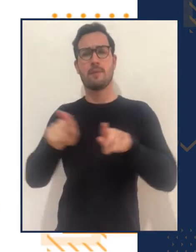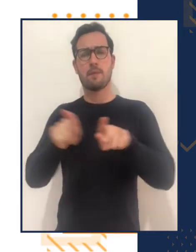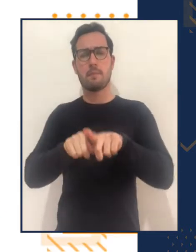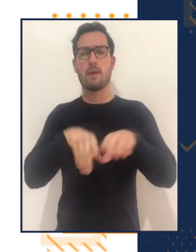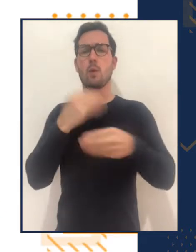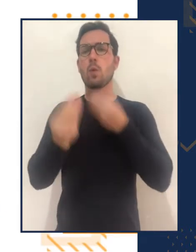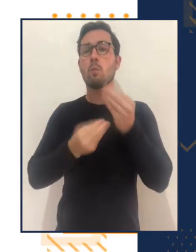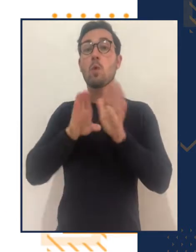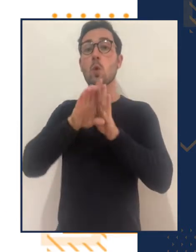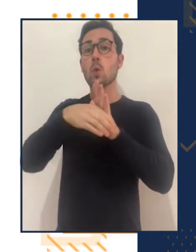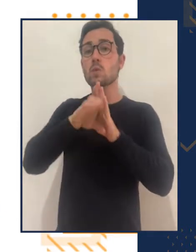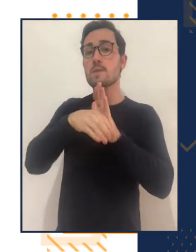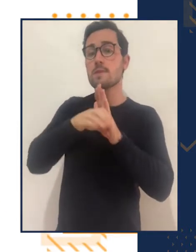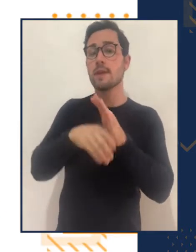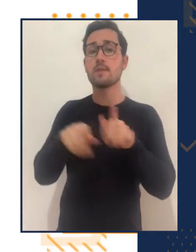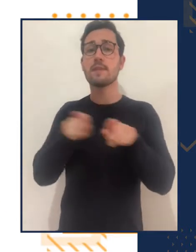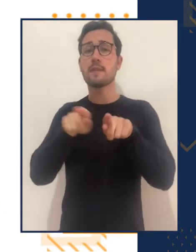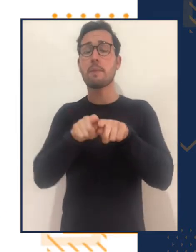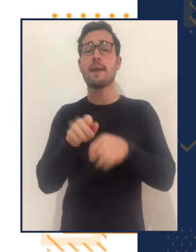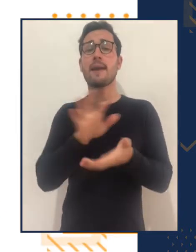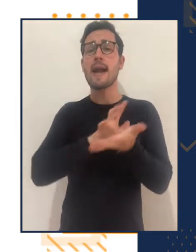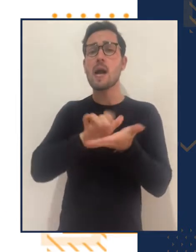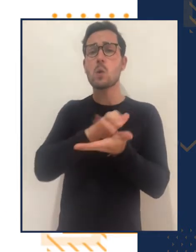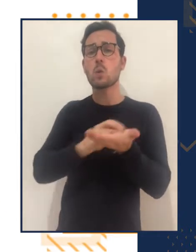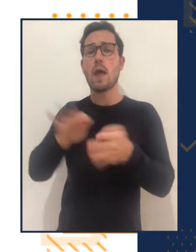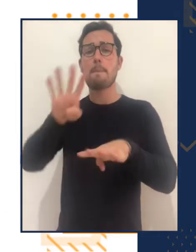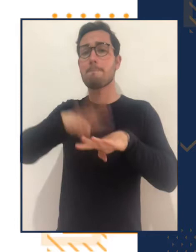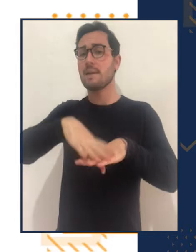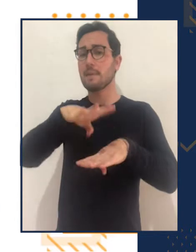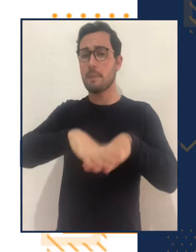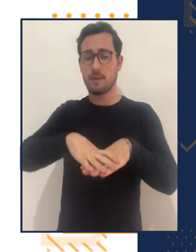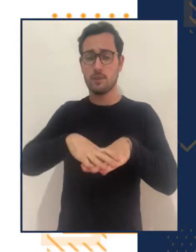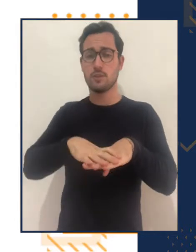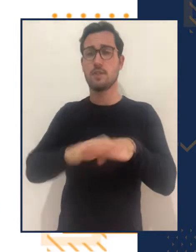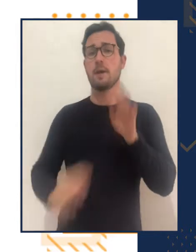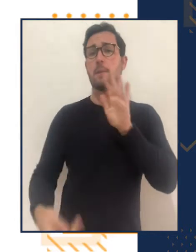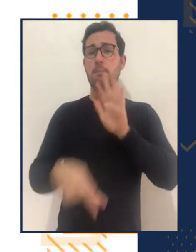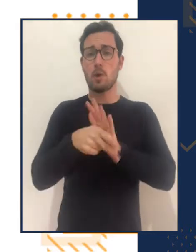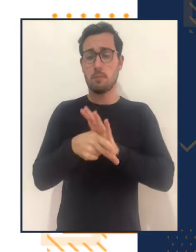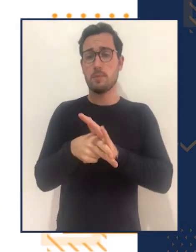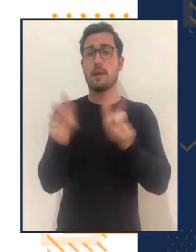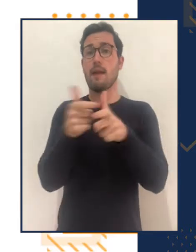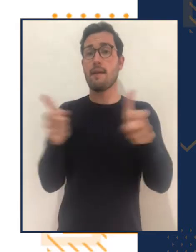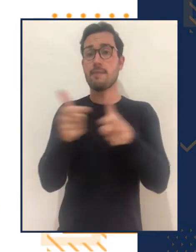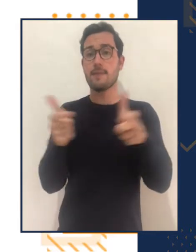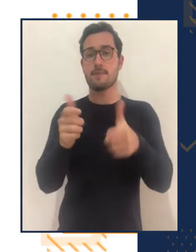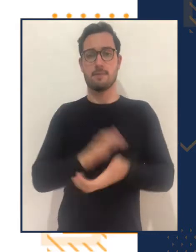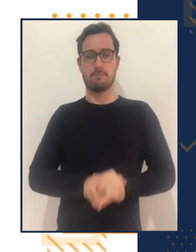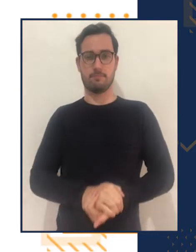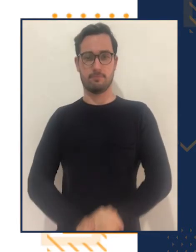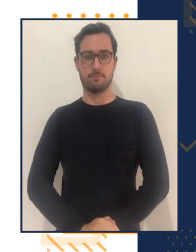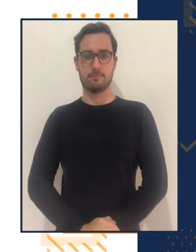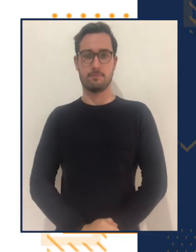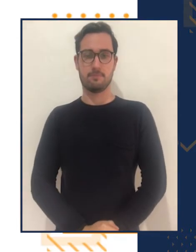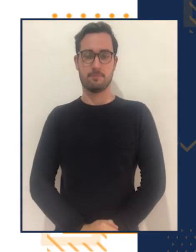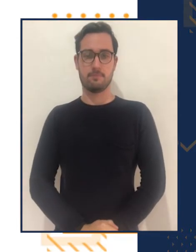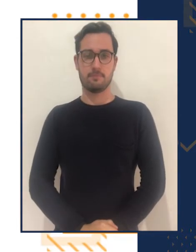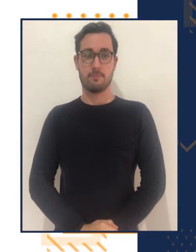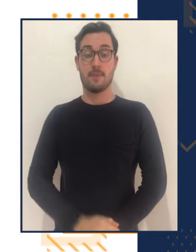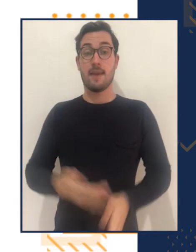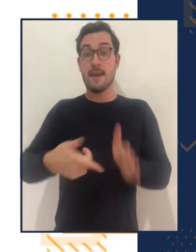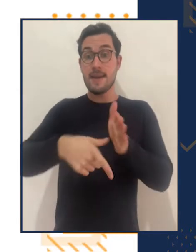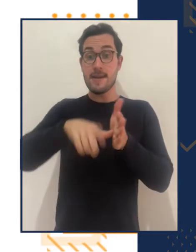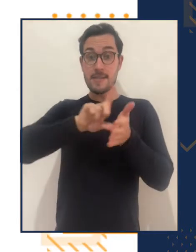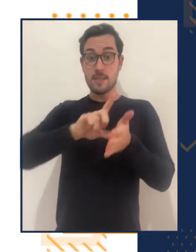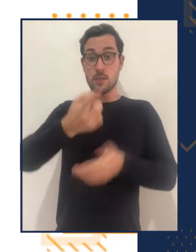interrelaciona e os conceitos e como calcular matematicamente essas grandezas.